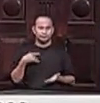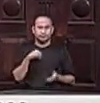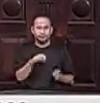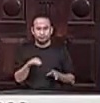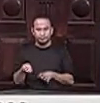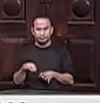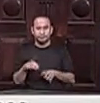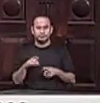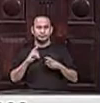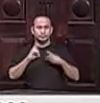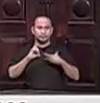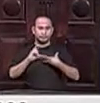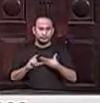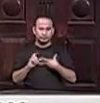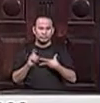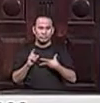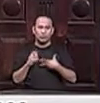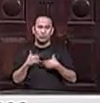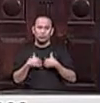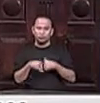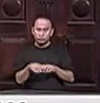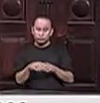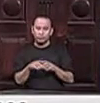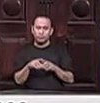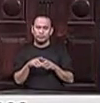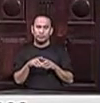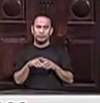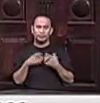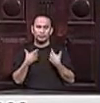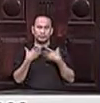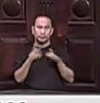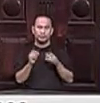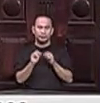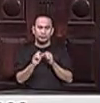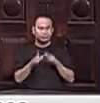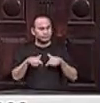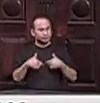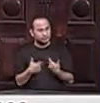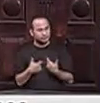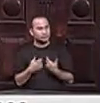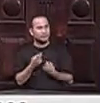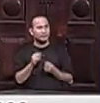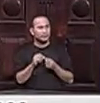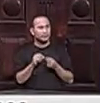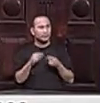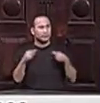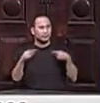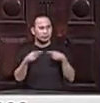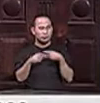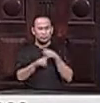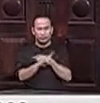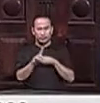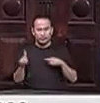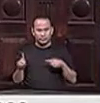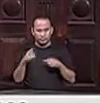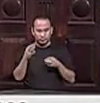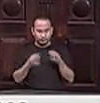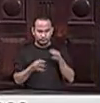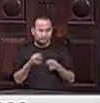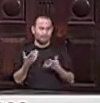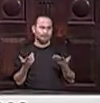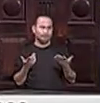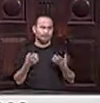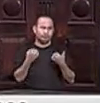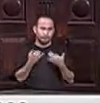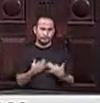Poder Executivo continue se recusando a fazer a parte dele, acortando nos benefícios que não se justificam